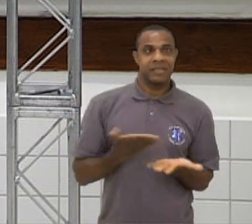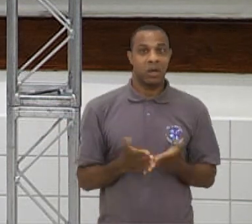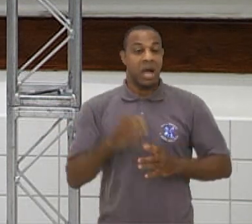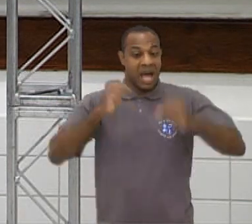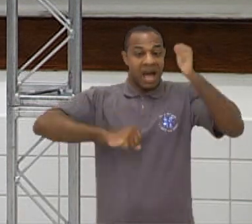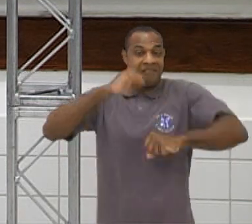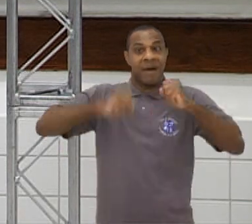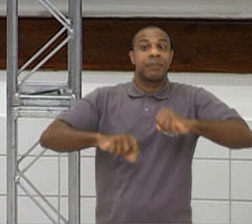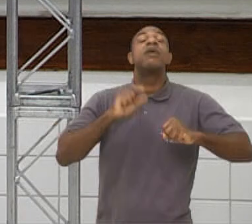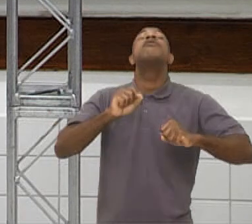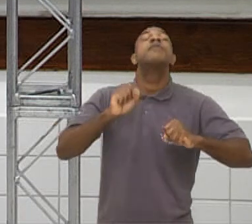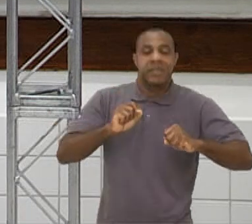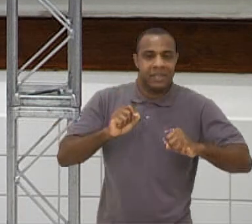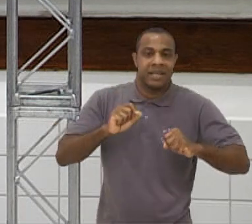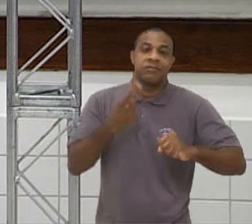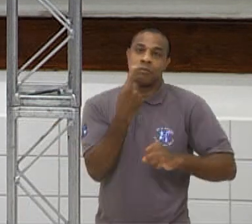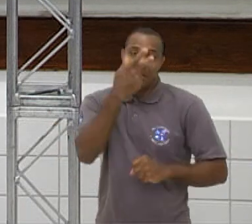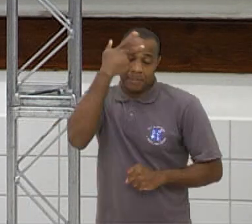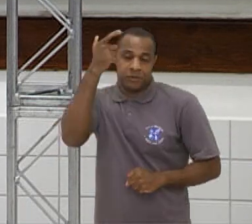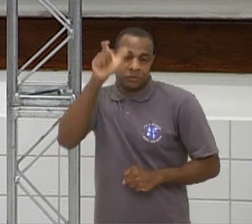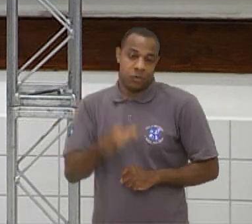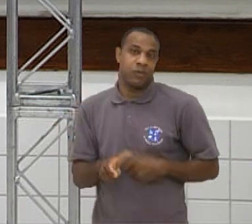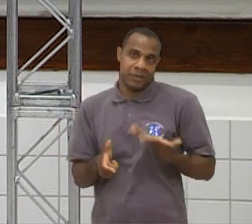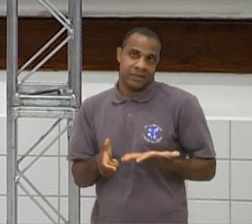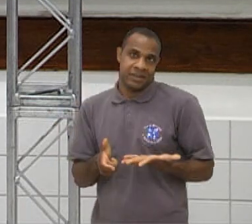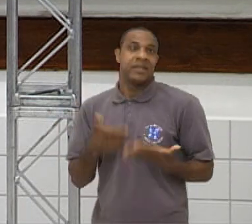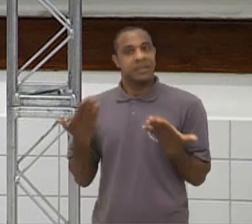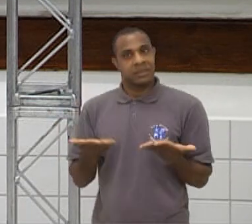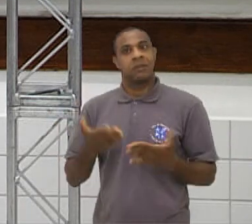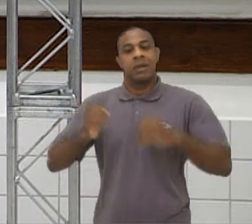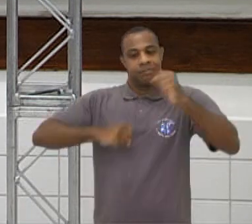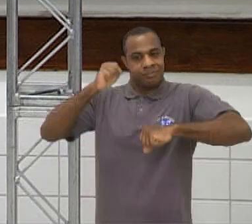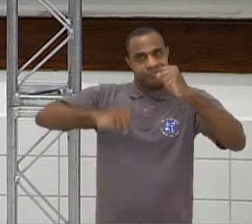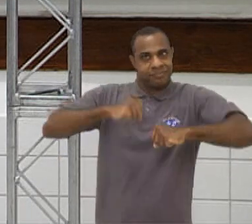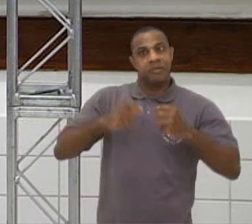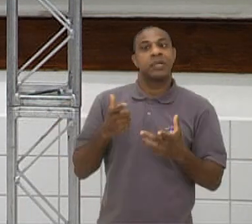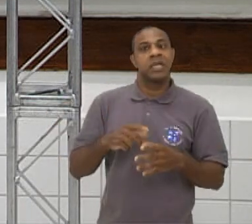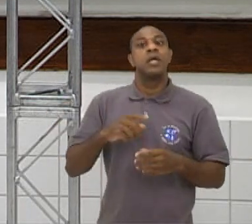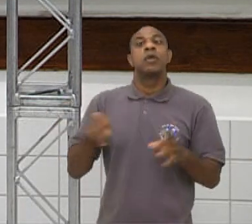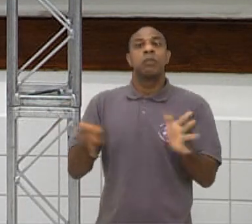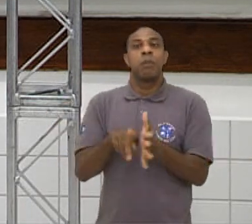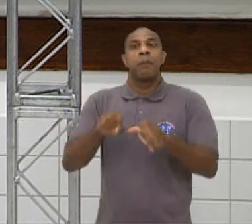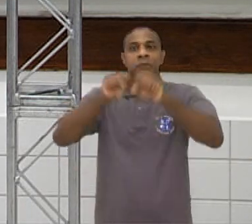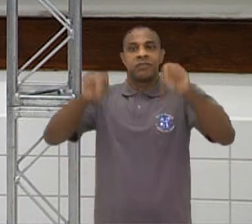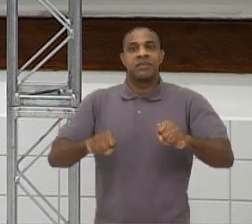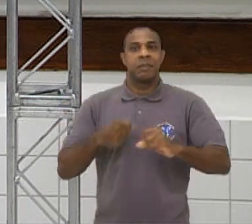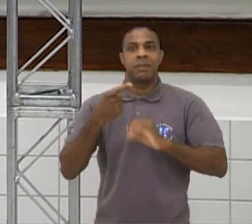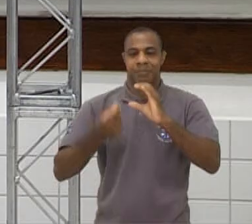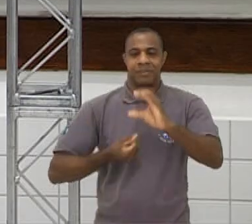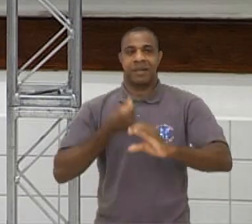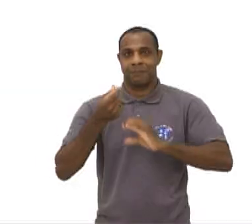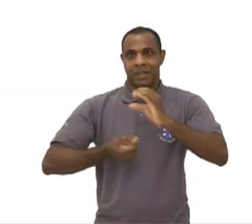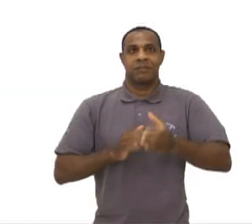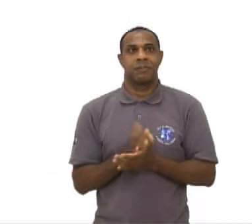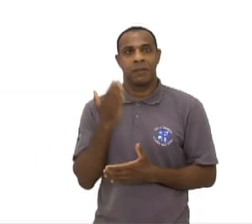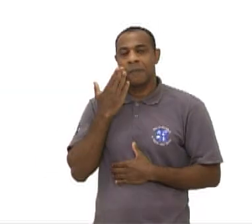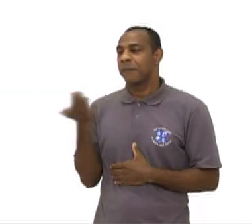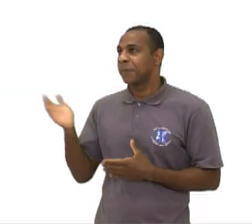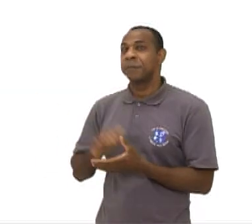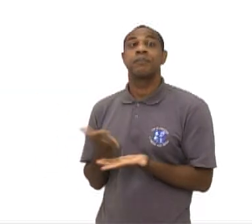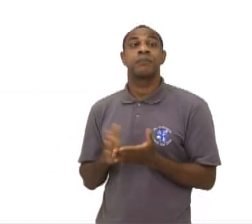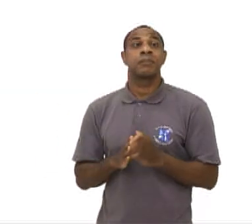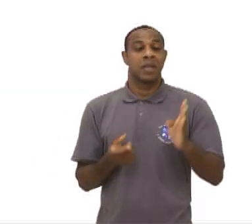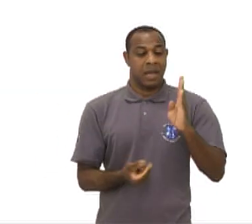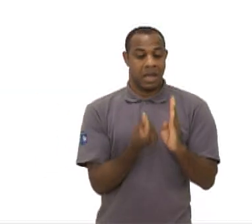uma propriedade privada. Então, ela é um meio de produção do sistema capitalista. Vamos continuar? Um quiz? A